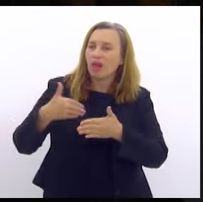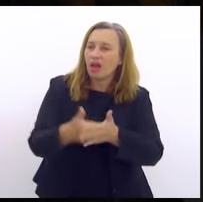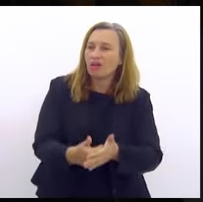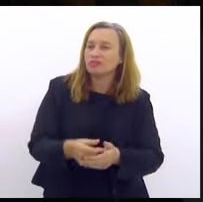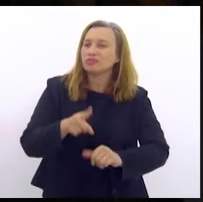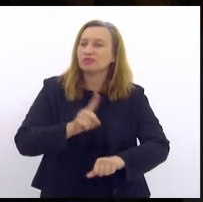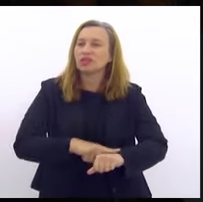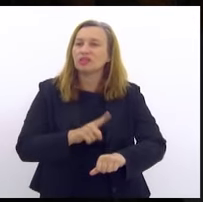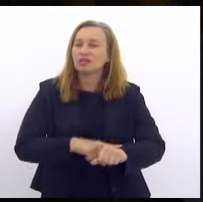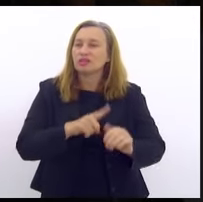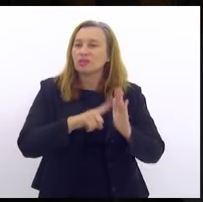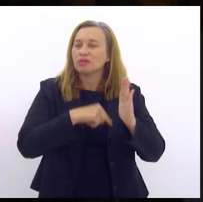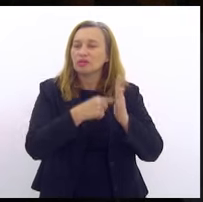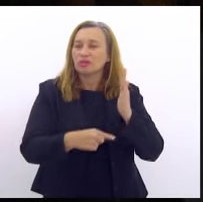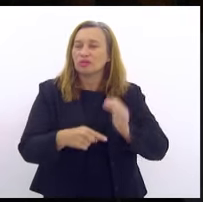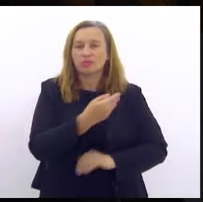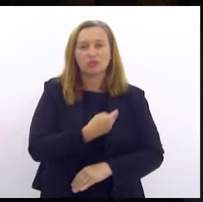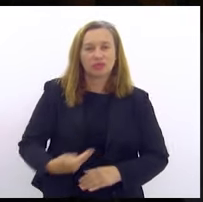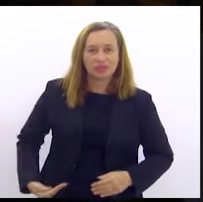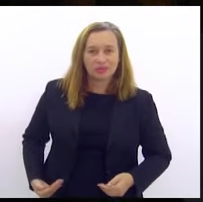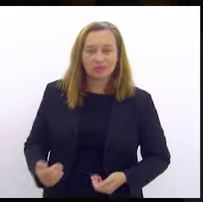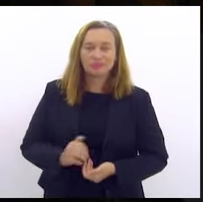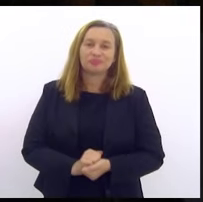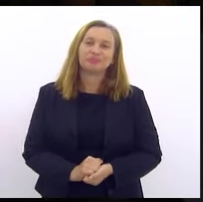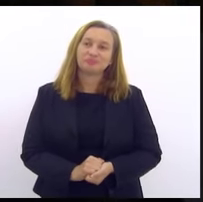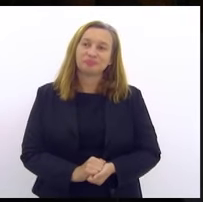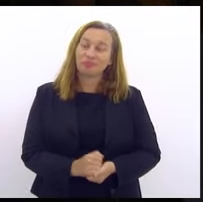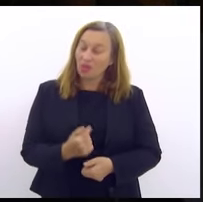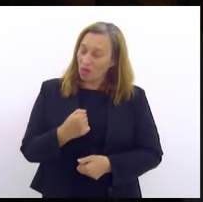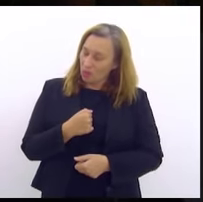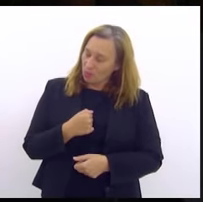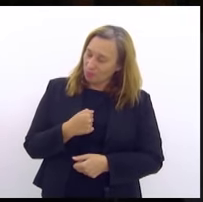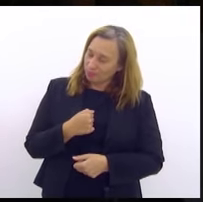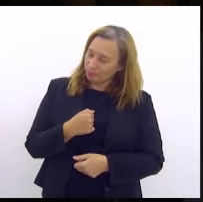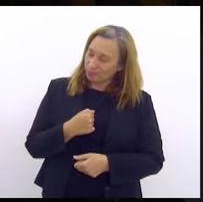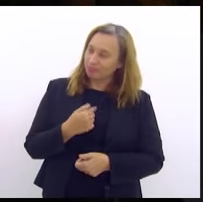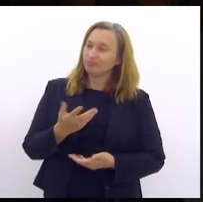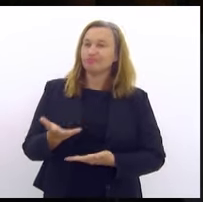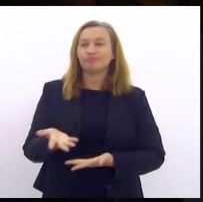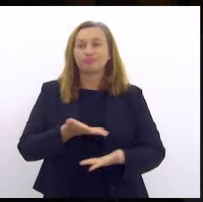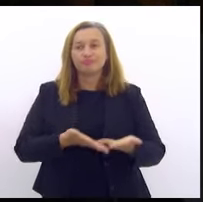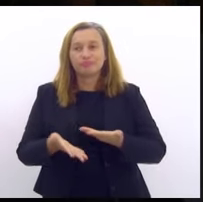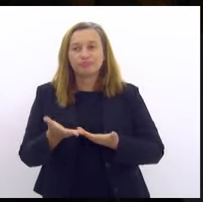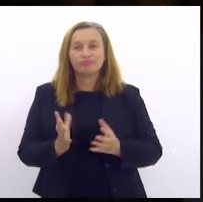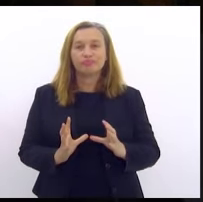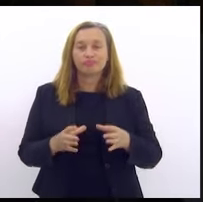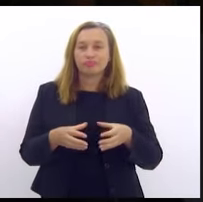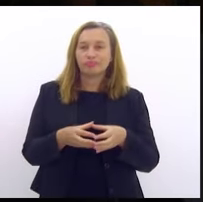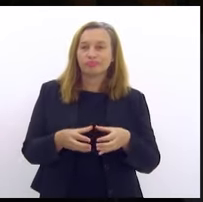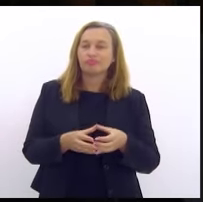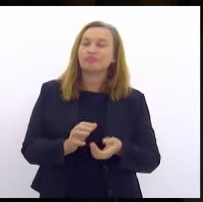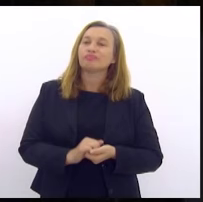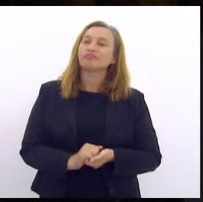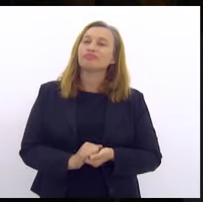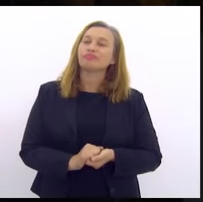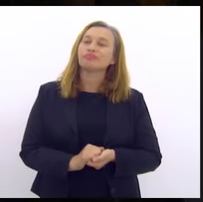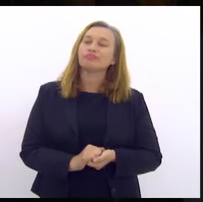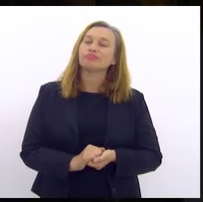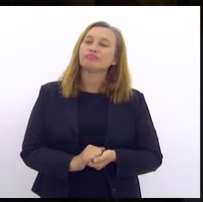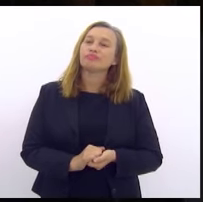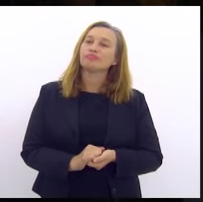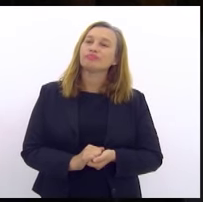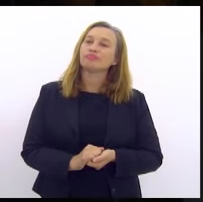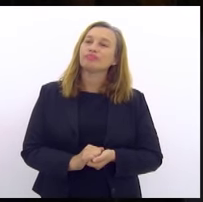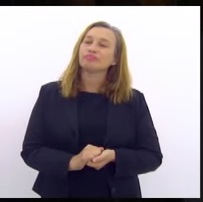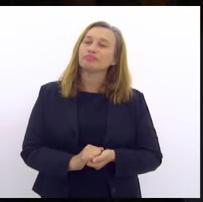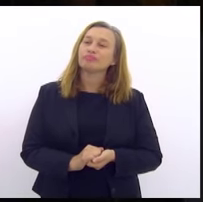foram vetados pelo governador. Eu estava participando da Cúpula do Clima em Dubai, organizado